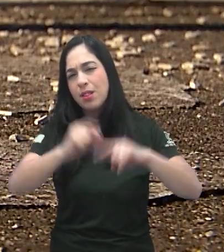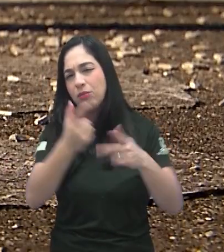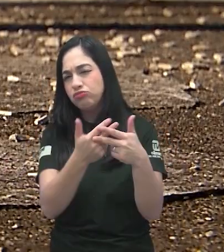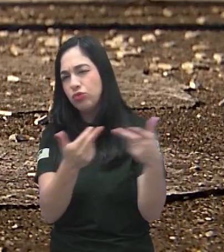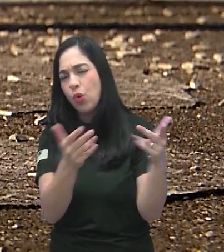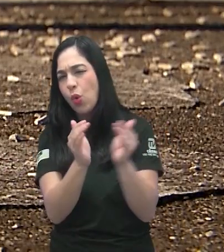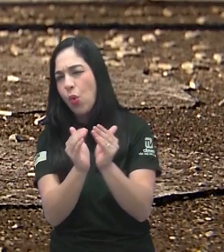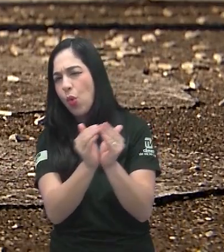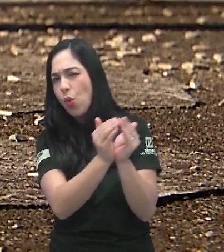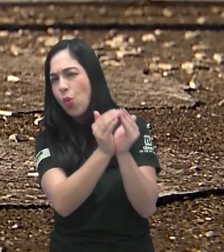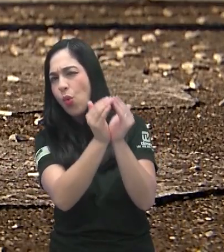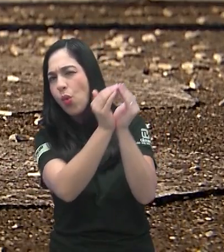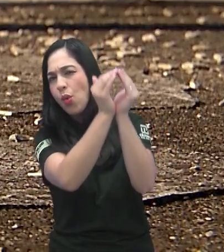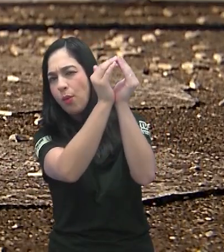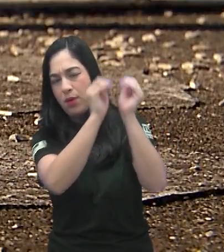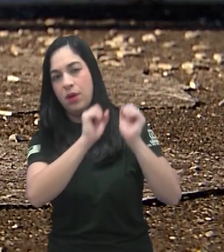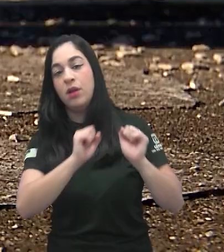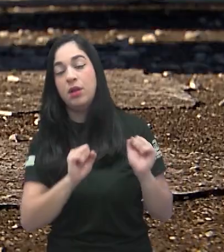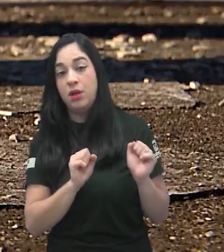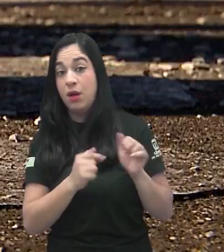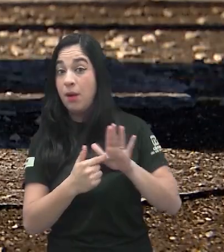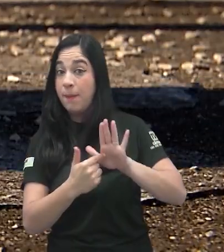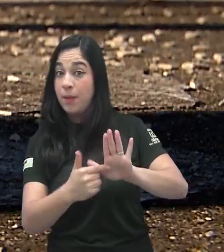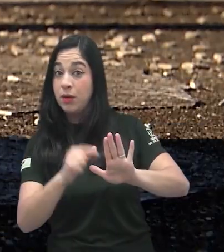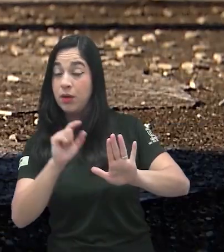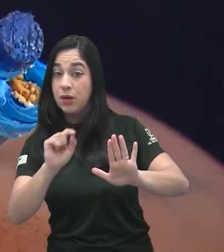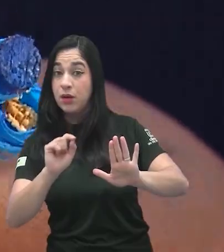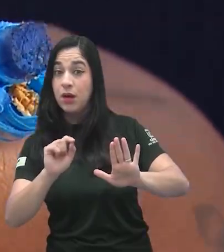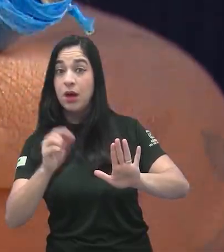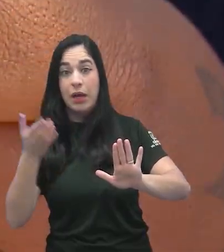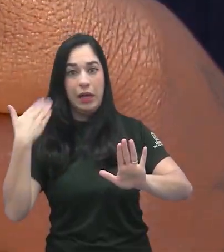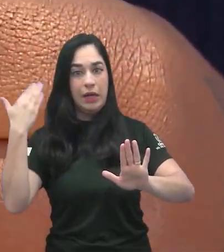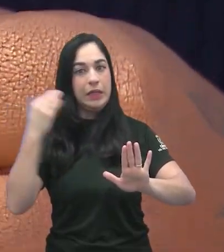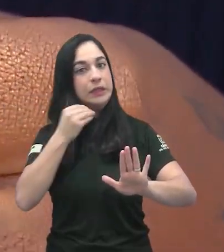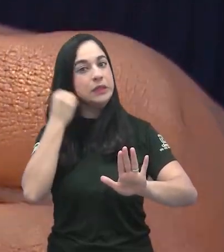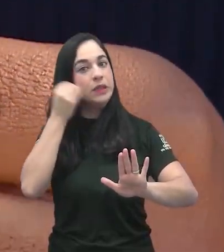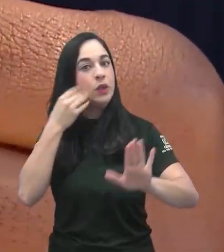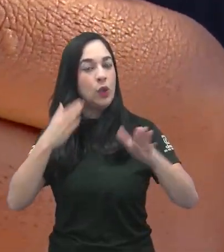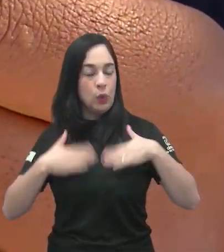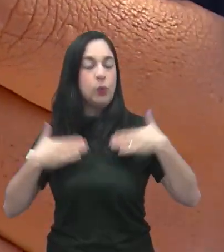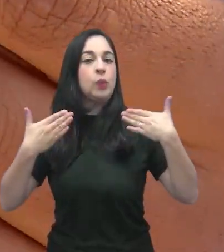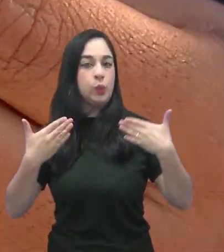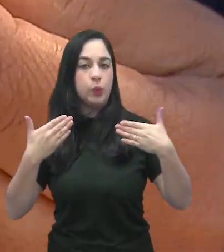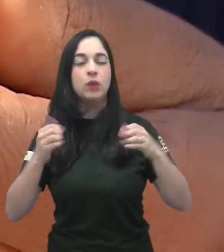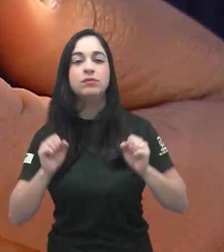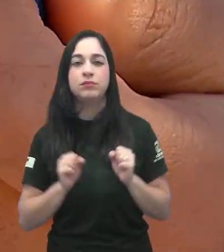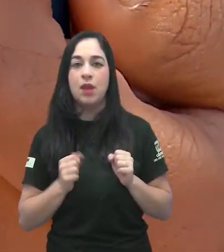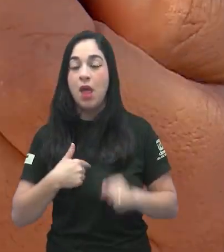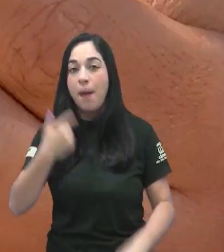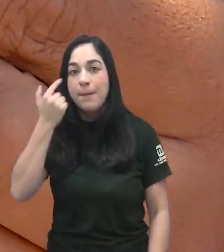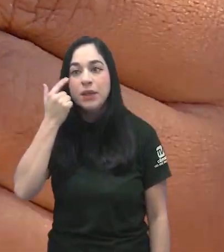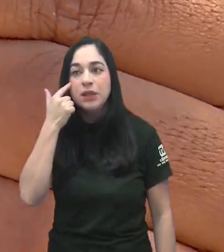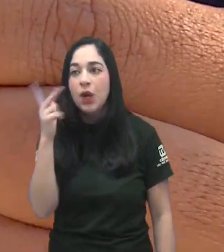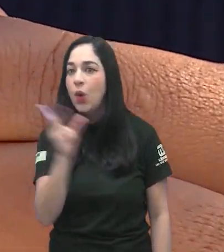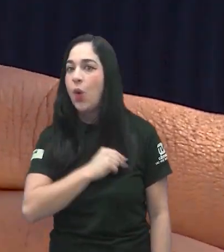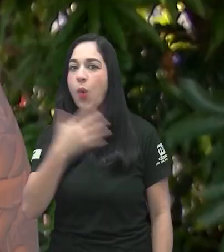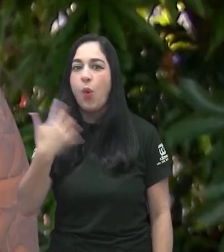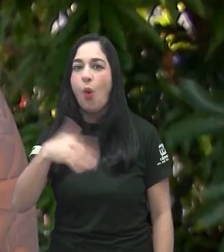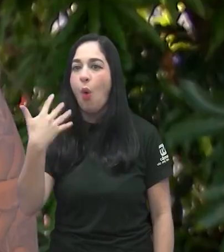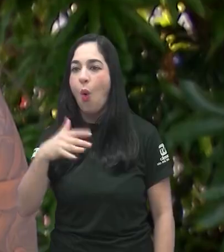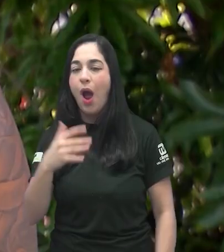da queda ainda estavam no telhado e no corredor da casa. Marcas que reforçam o susto vivido pela